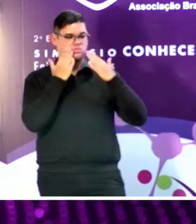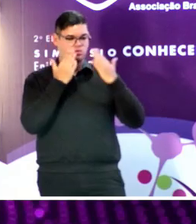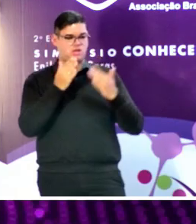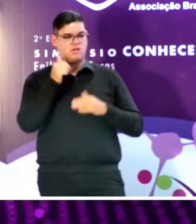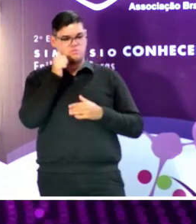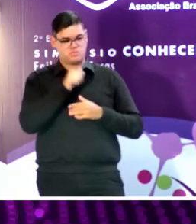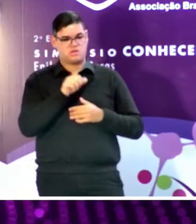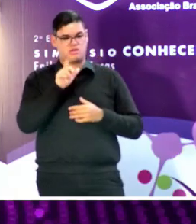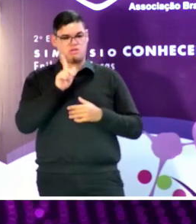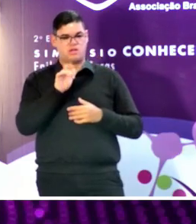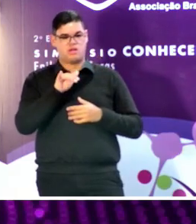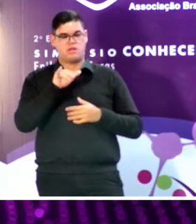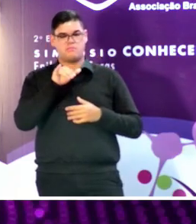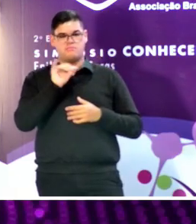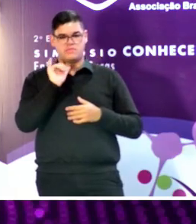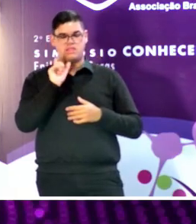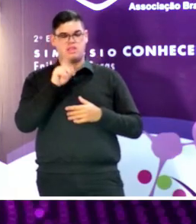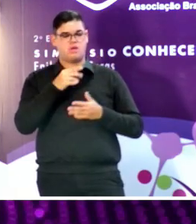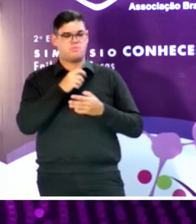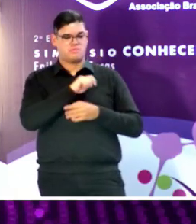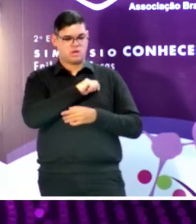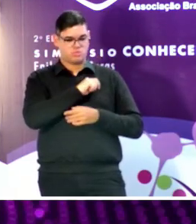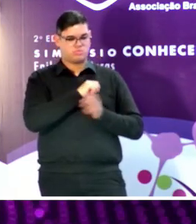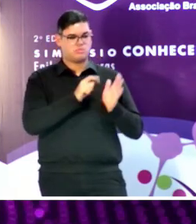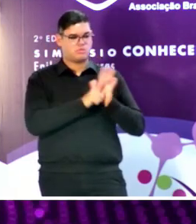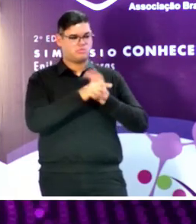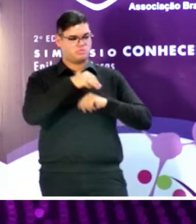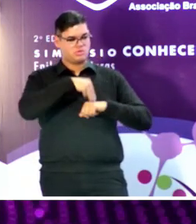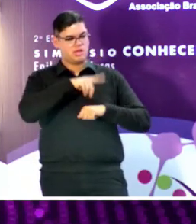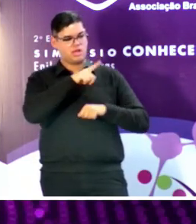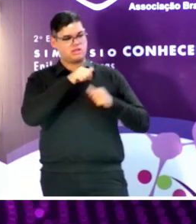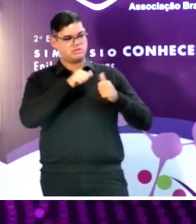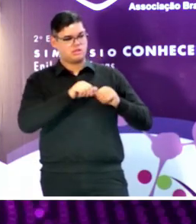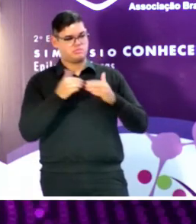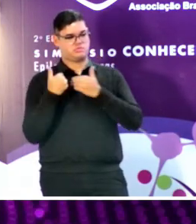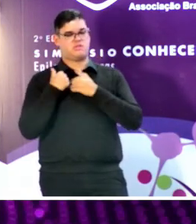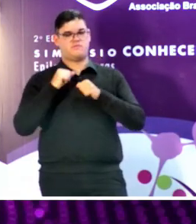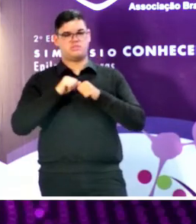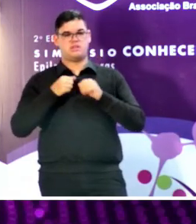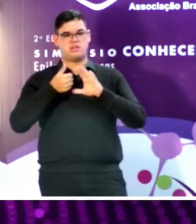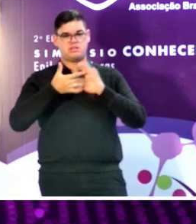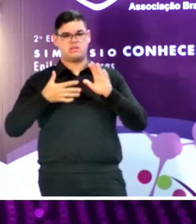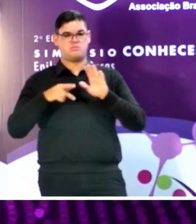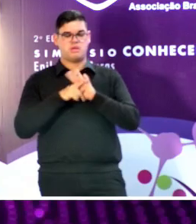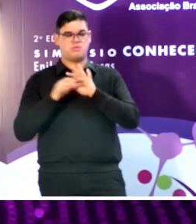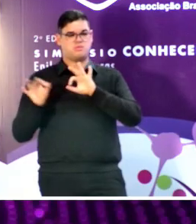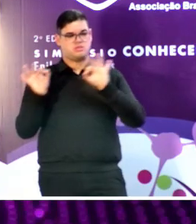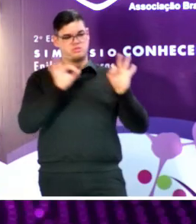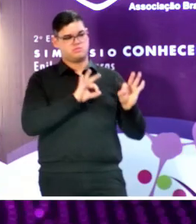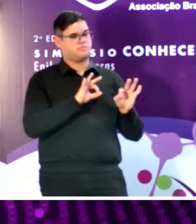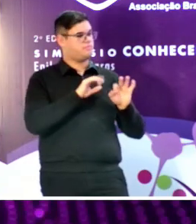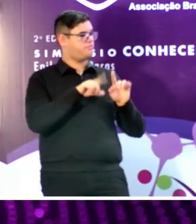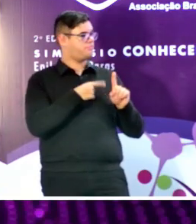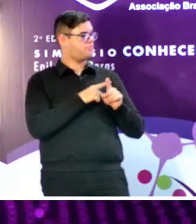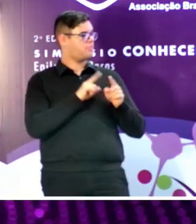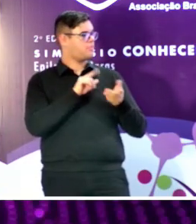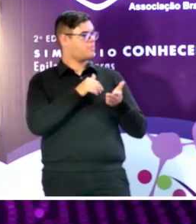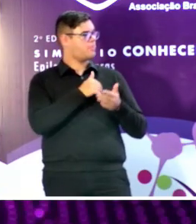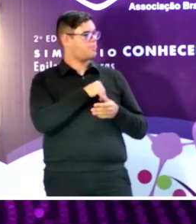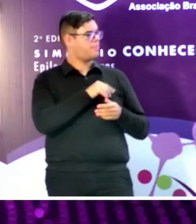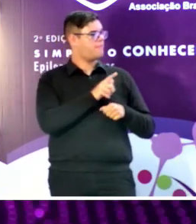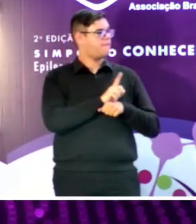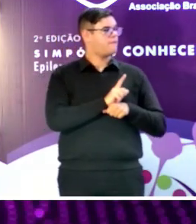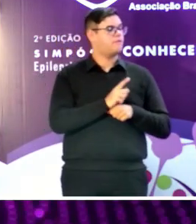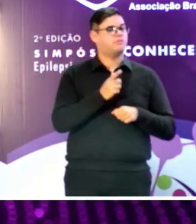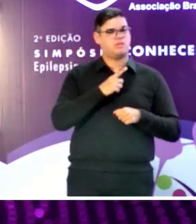Gabi é uma aluna de mestrado, então ela está fazendo toda essa caracterização das vias de estresse oxidativo desse modelo que a